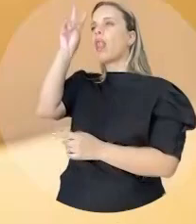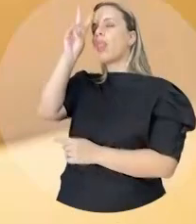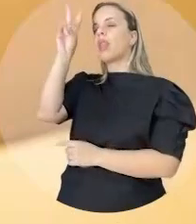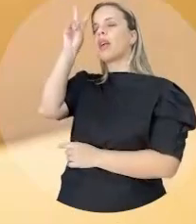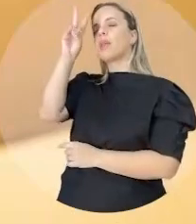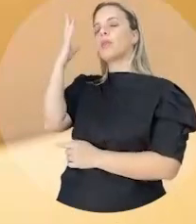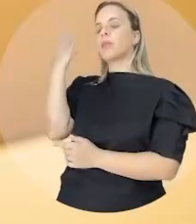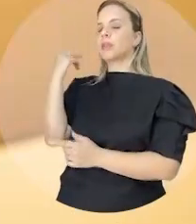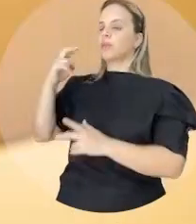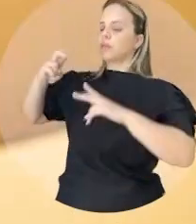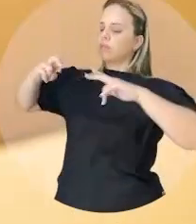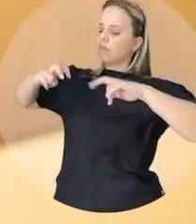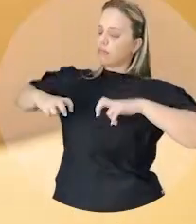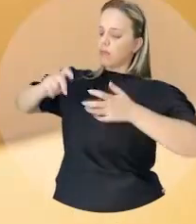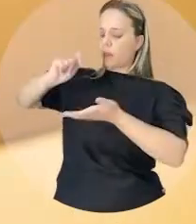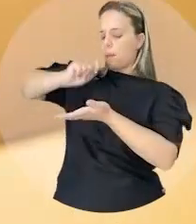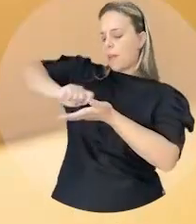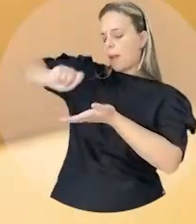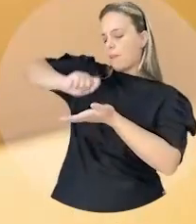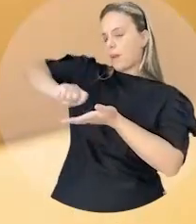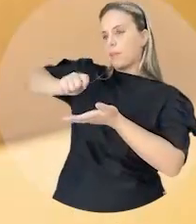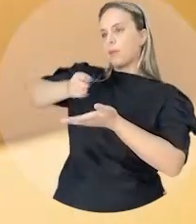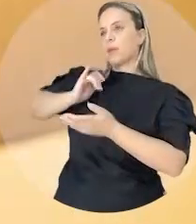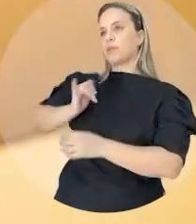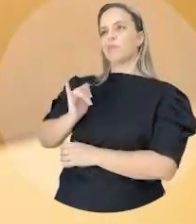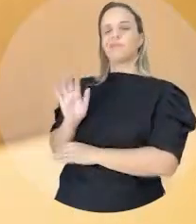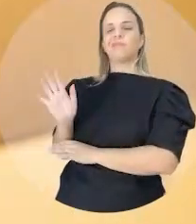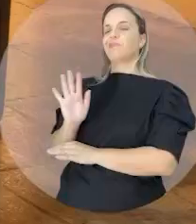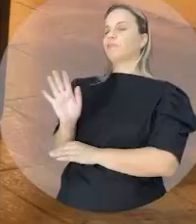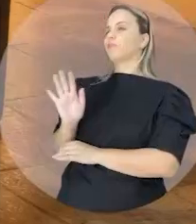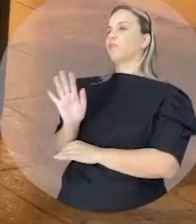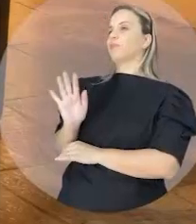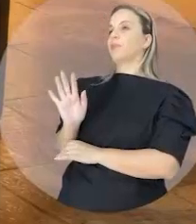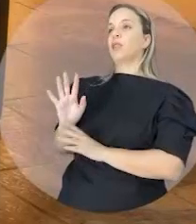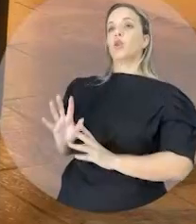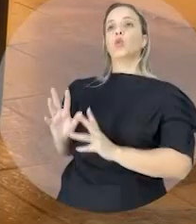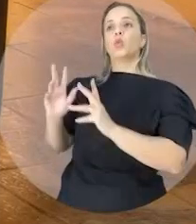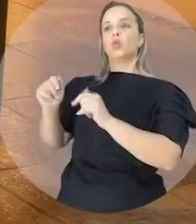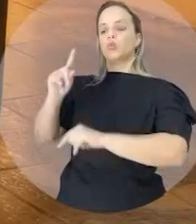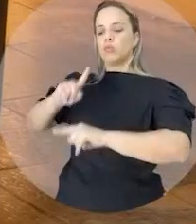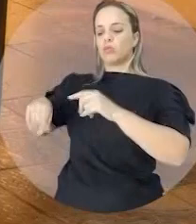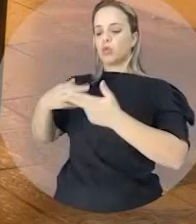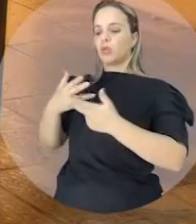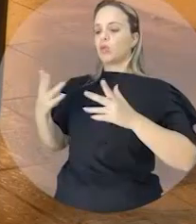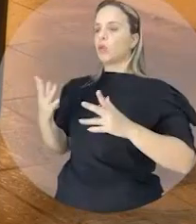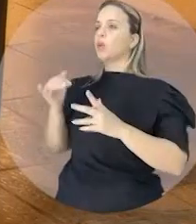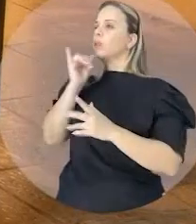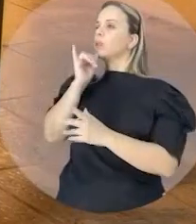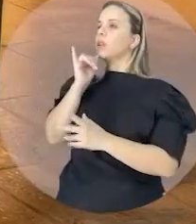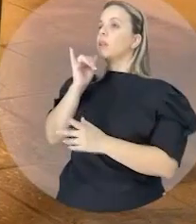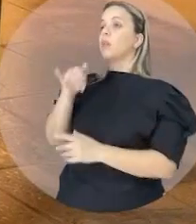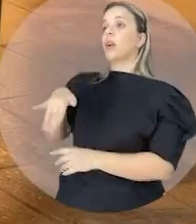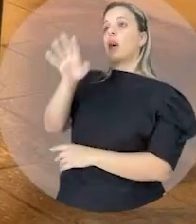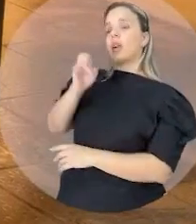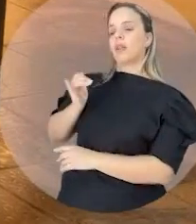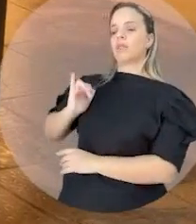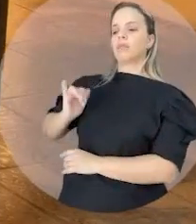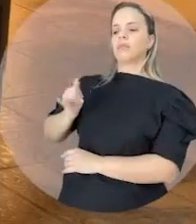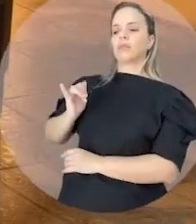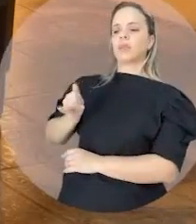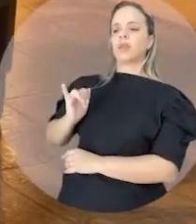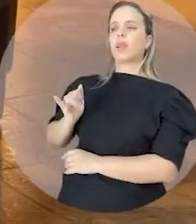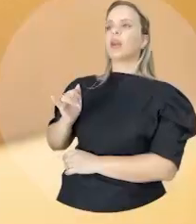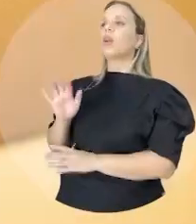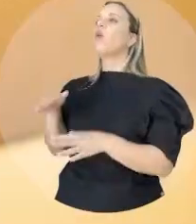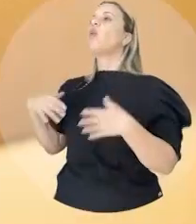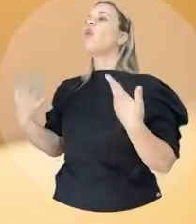você sentou e resolveu contar. Não é nada disso. Todos os elementos, a começar pelo narrador, pensar qual